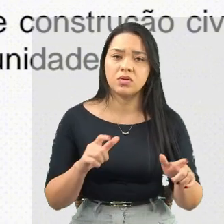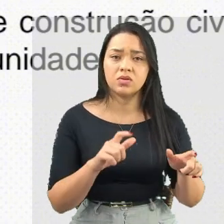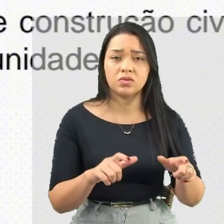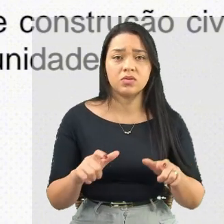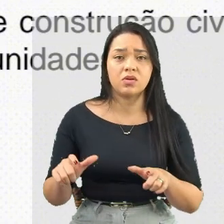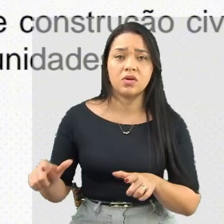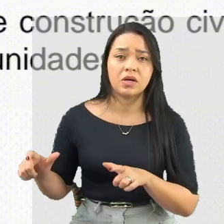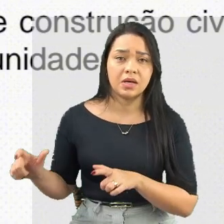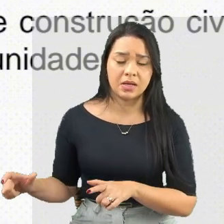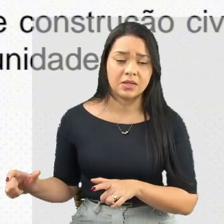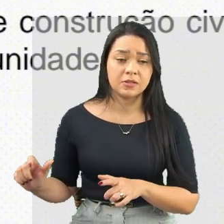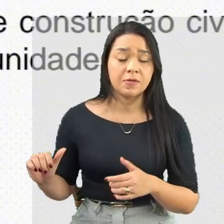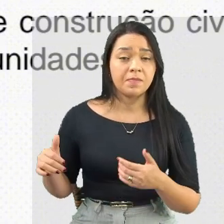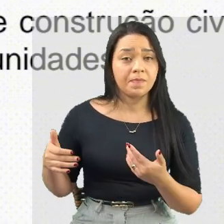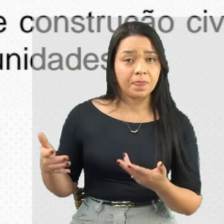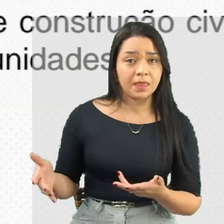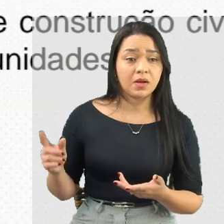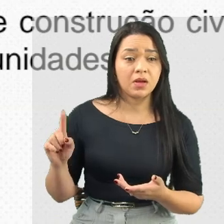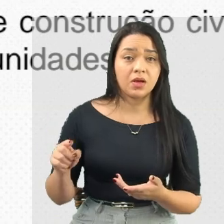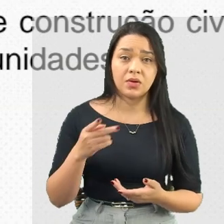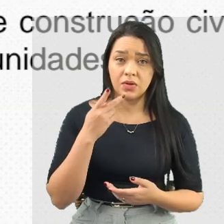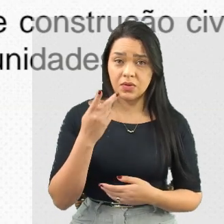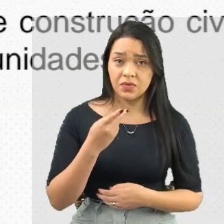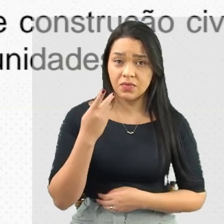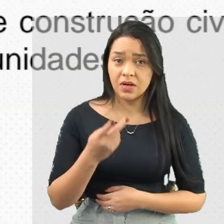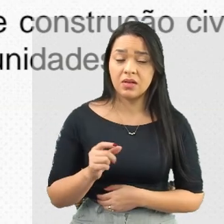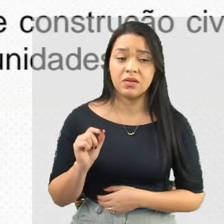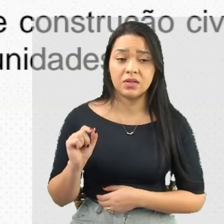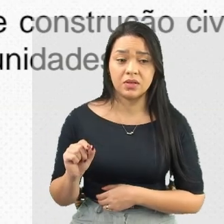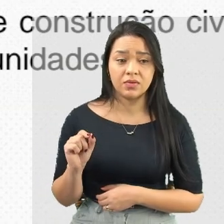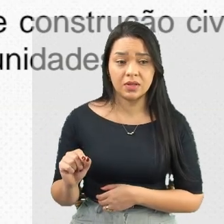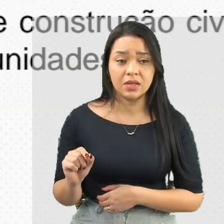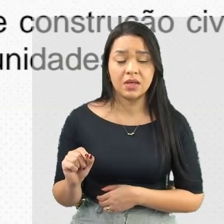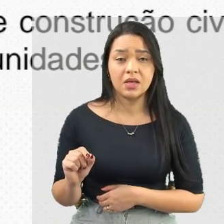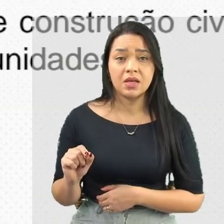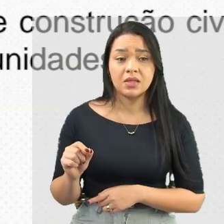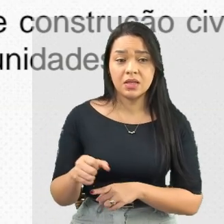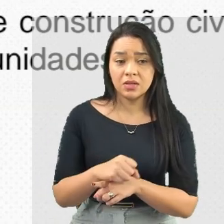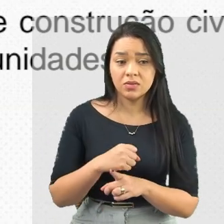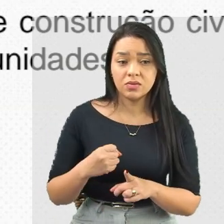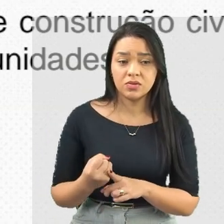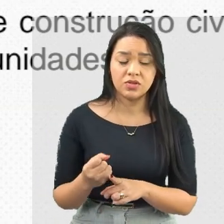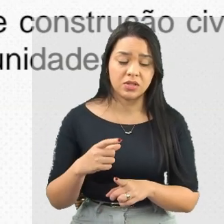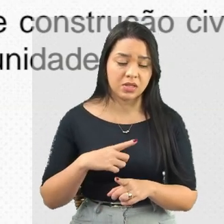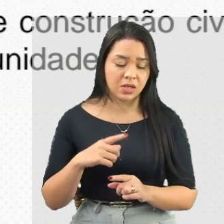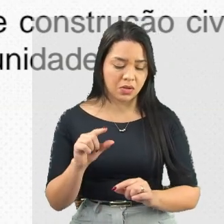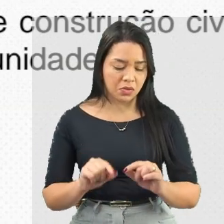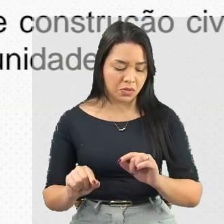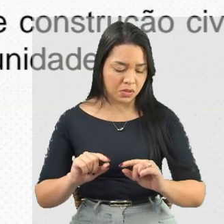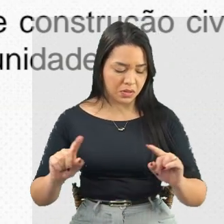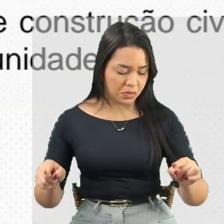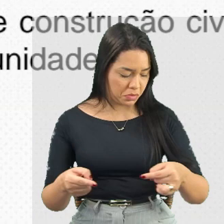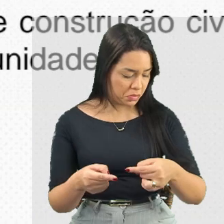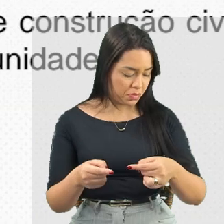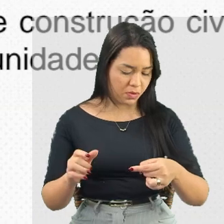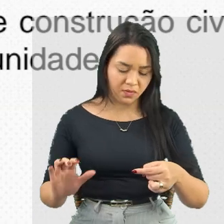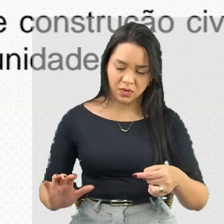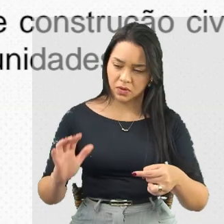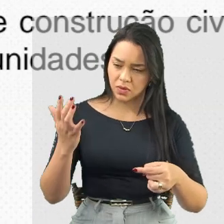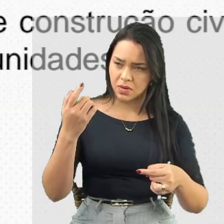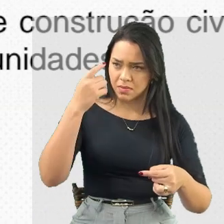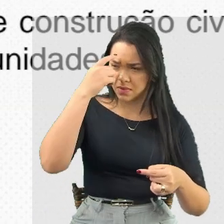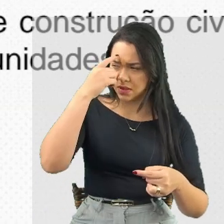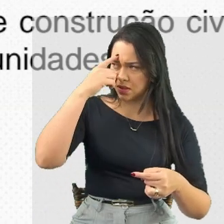Então, é isso que eu falo que é o barato da sociologia, que tem a ver com a gente estar olhando para um fenômeno, achando que